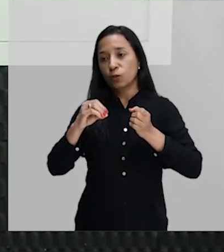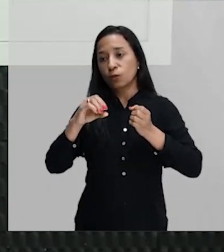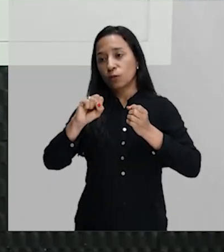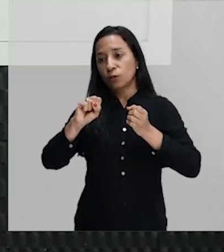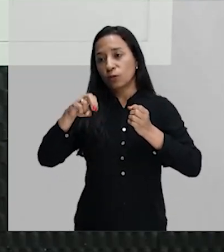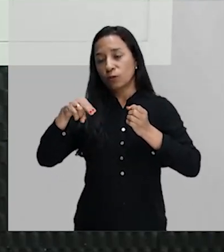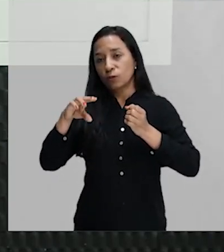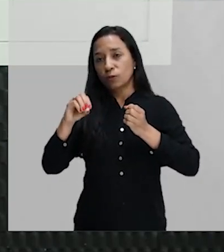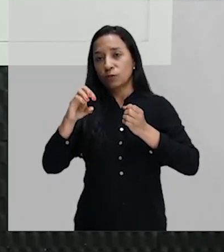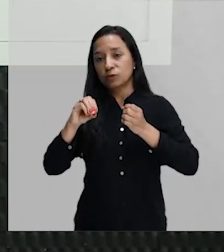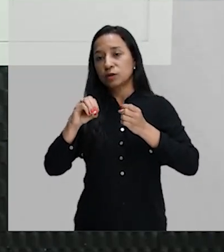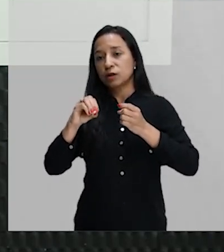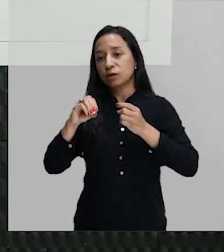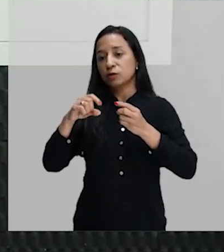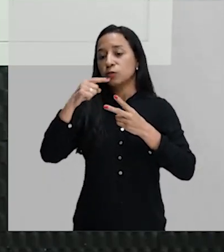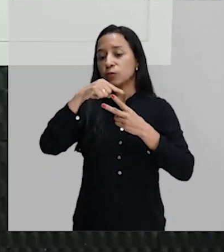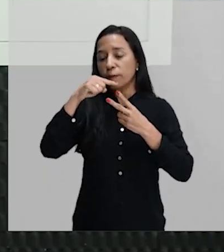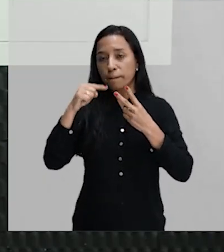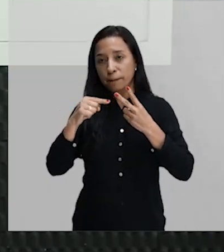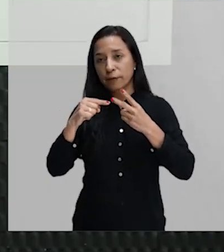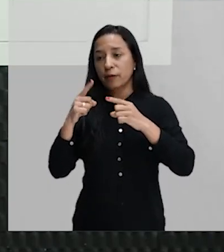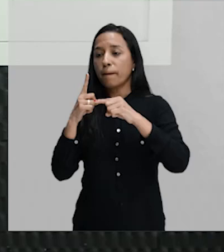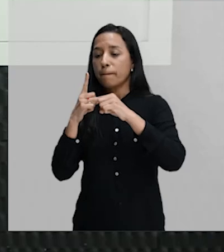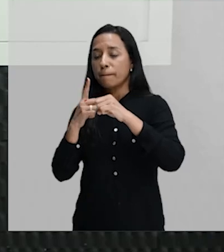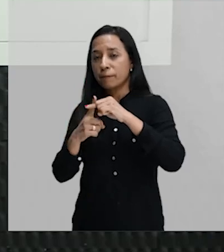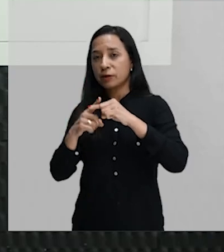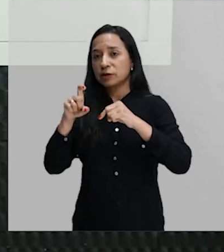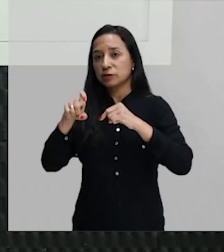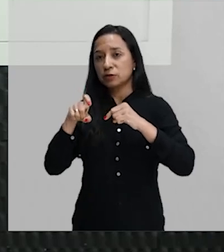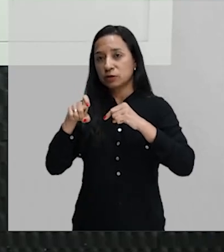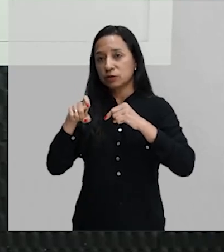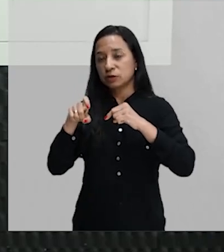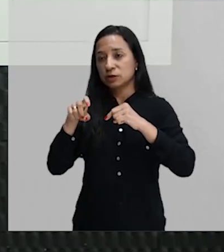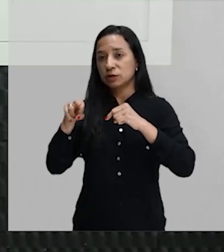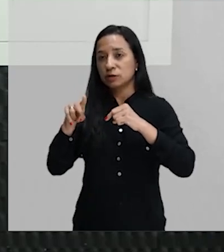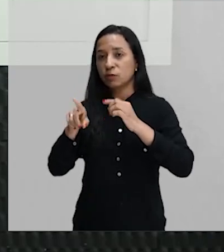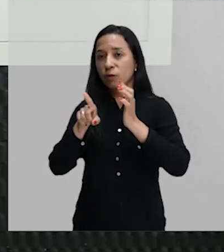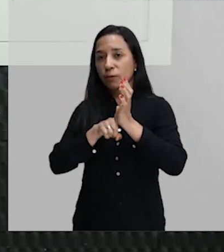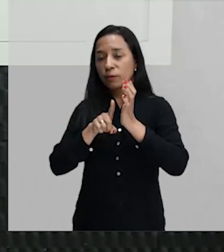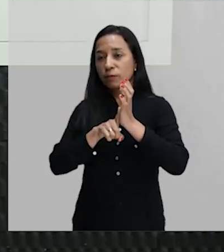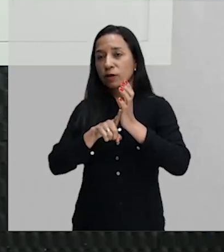mais x vai ser igual a menos o seno de x.